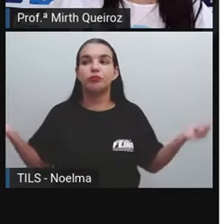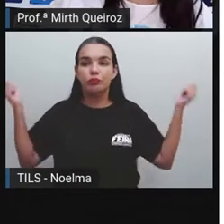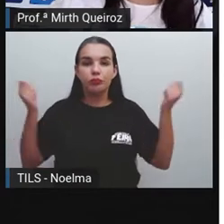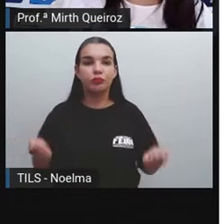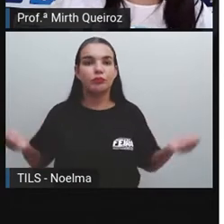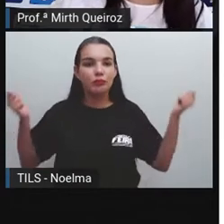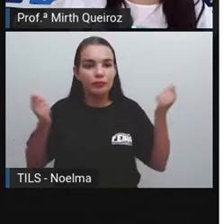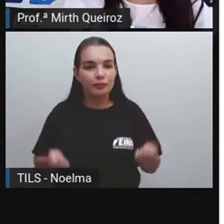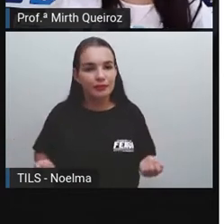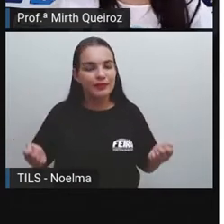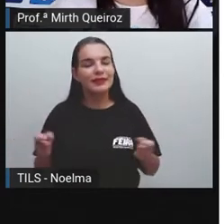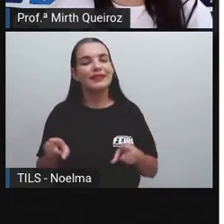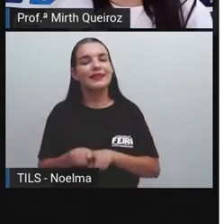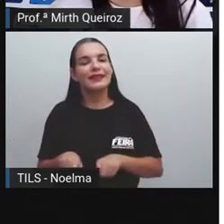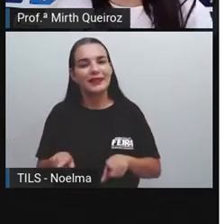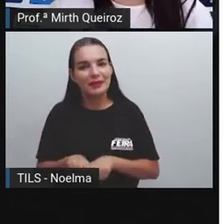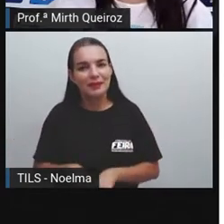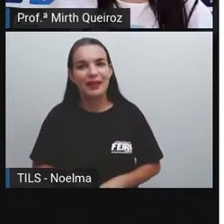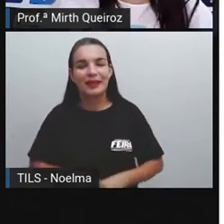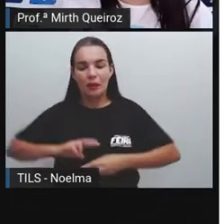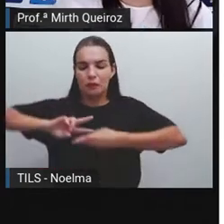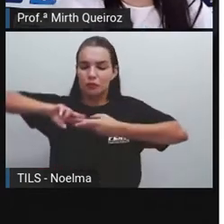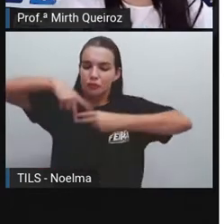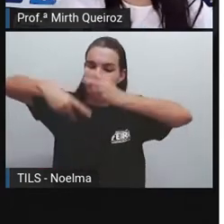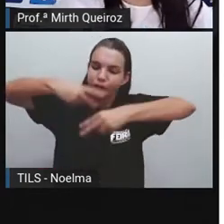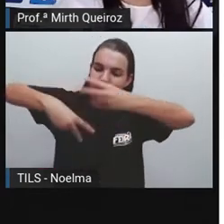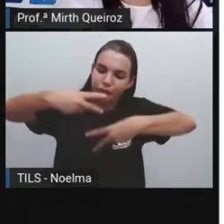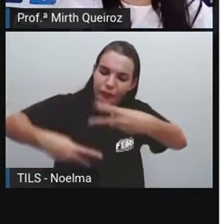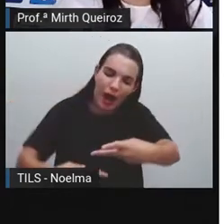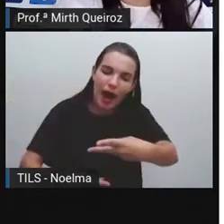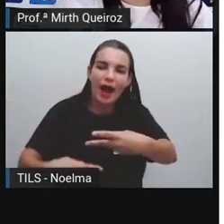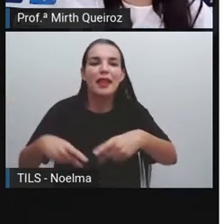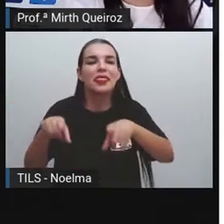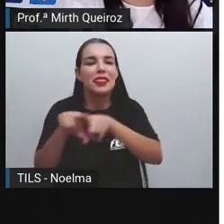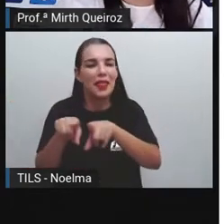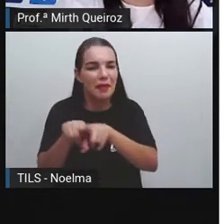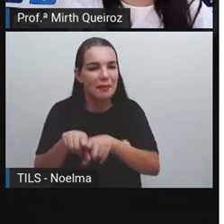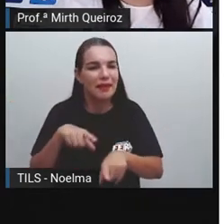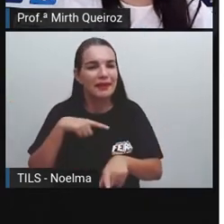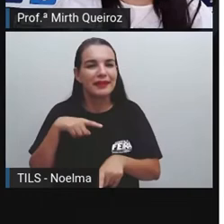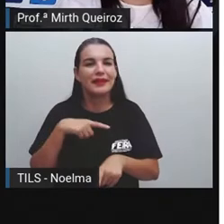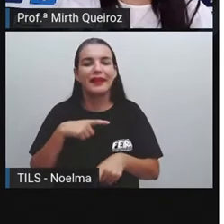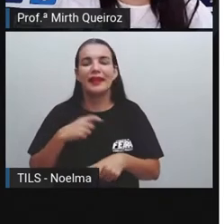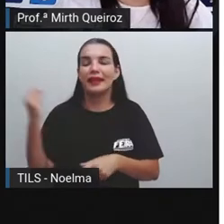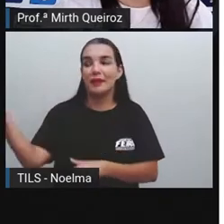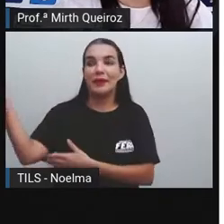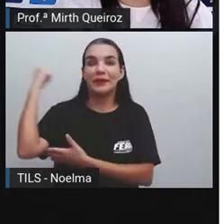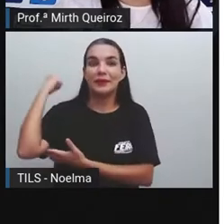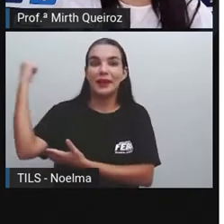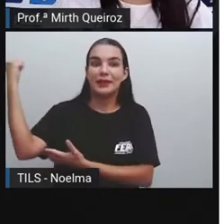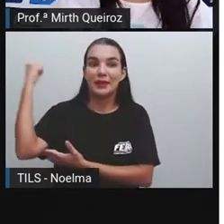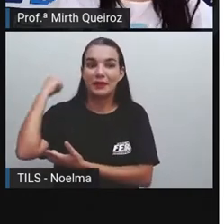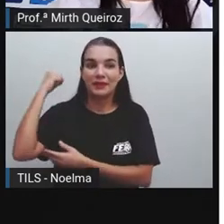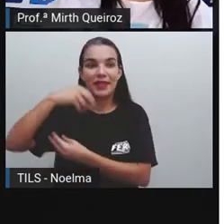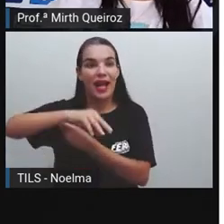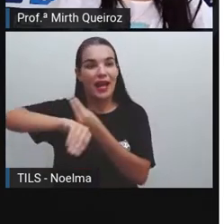física? Tem também. Acrobacias também tem tudo a ver com educação